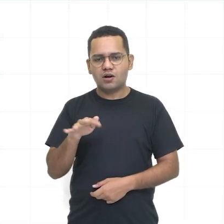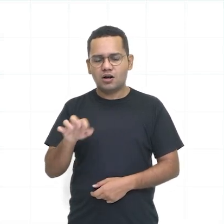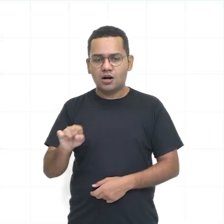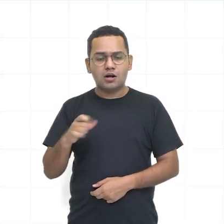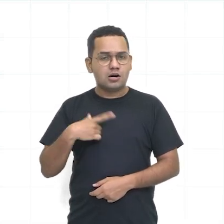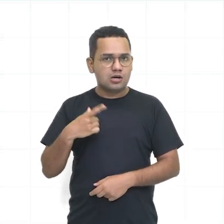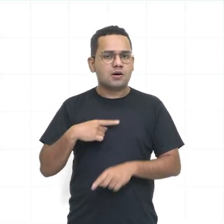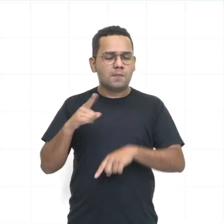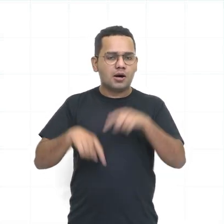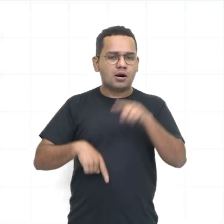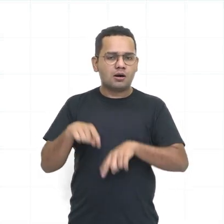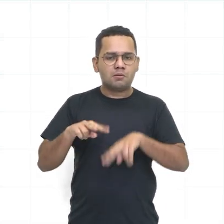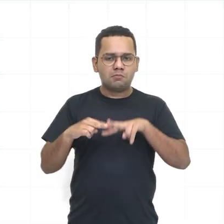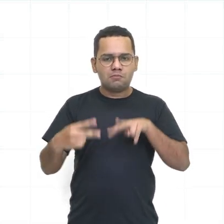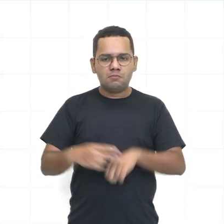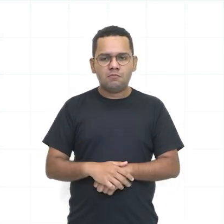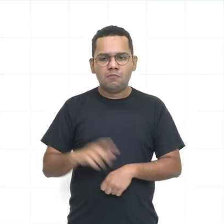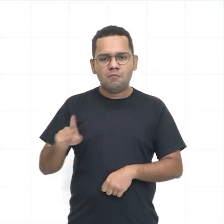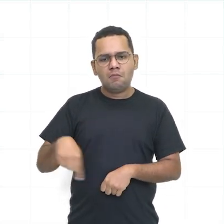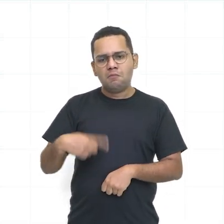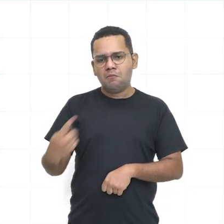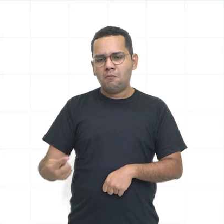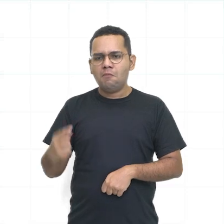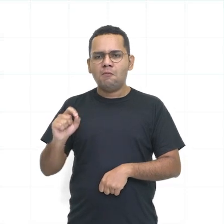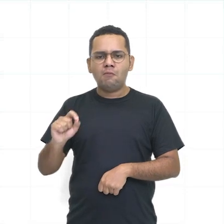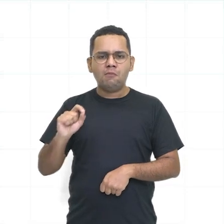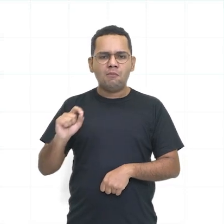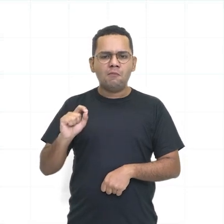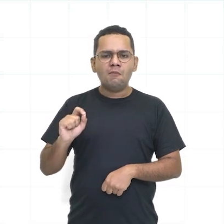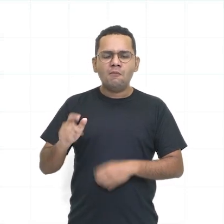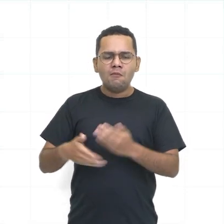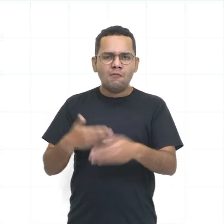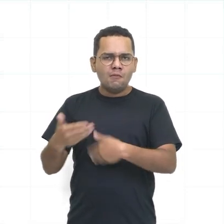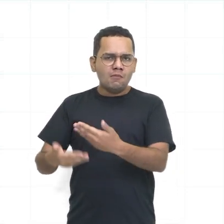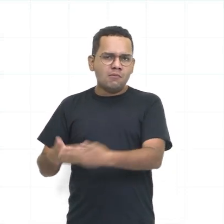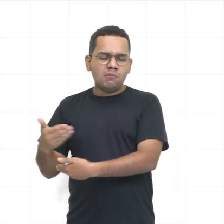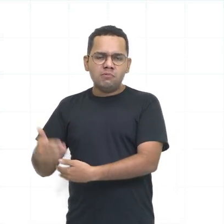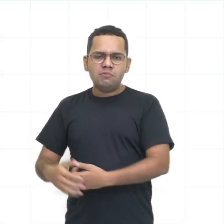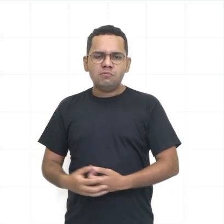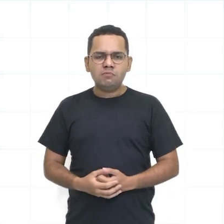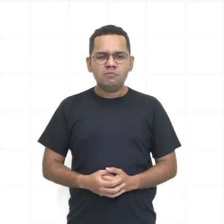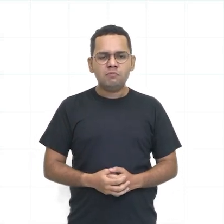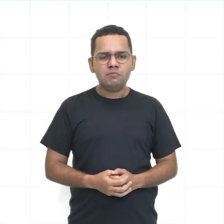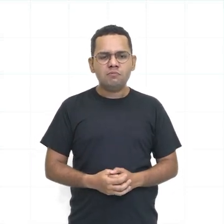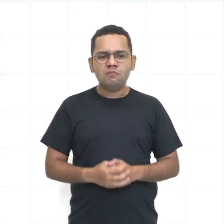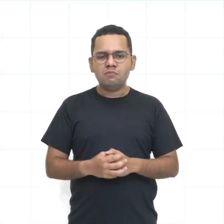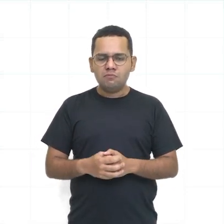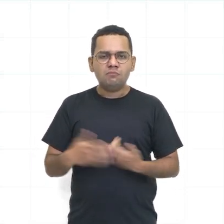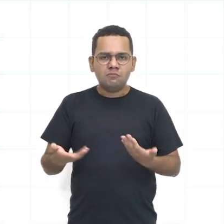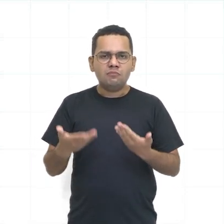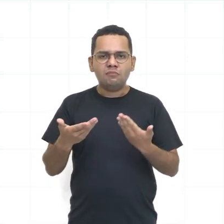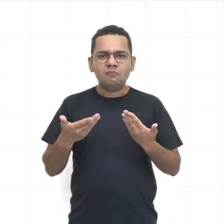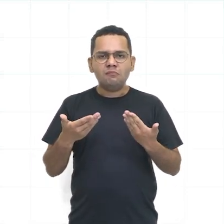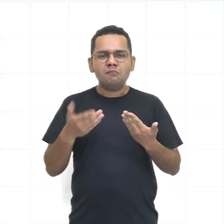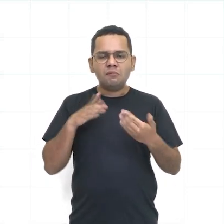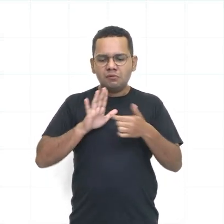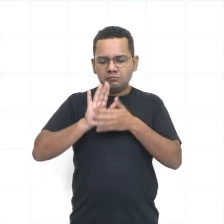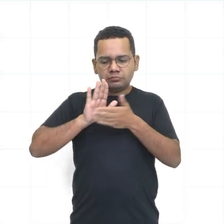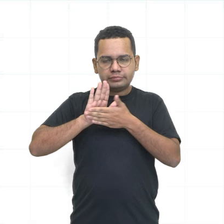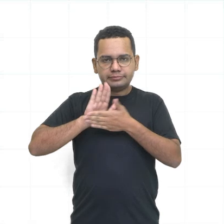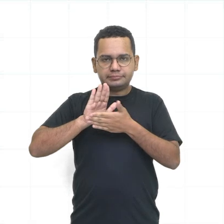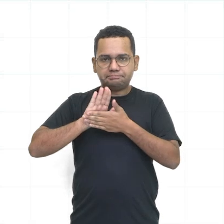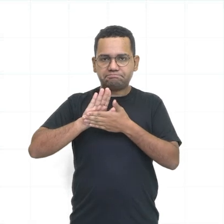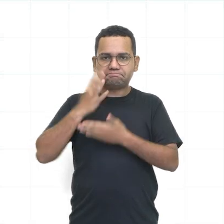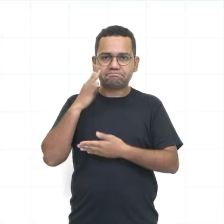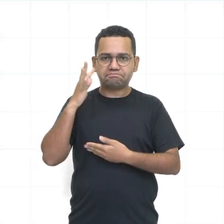genético e elas conseguiram se reproduzir e evoluir. Essa seria a teoria proposta por